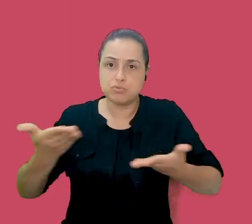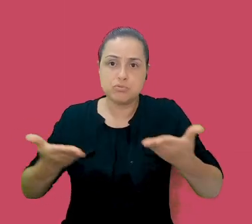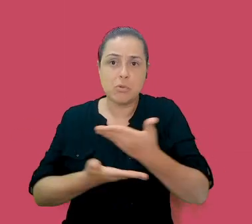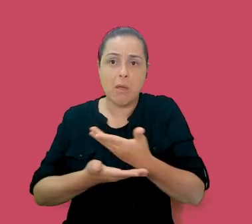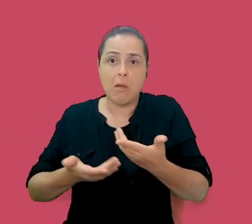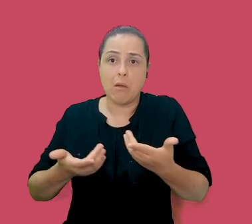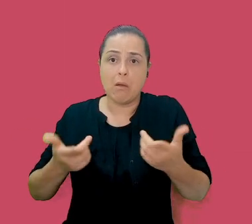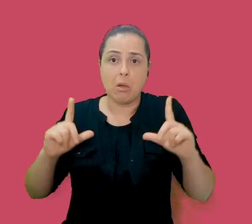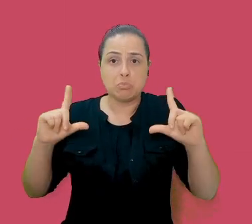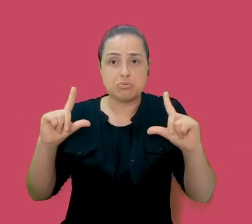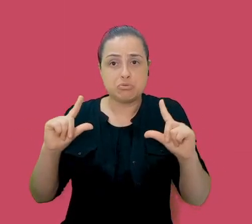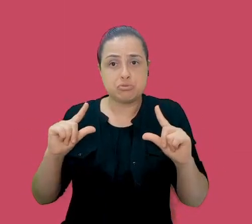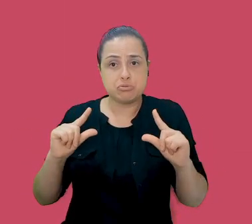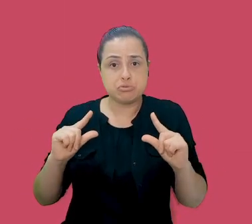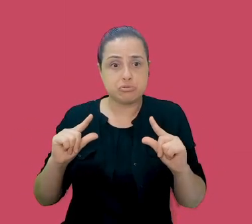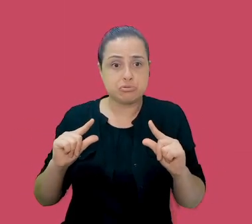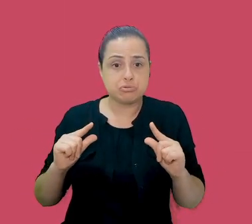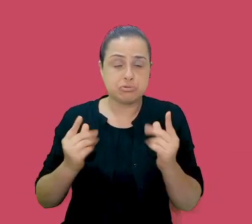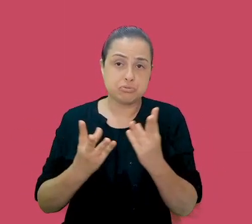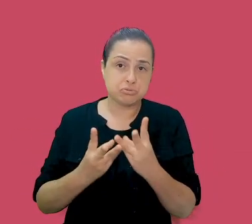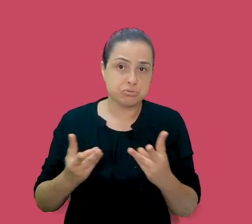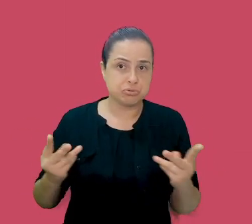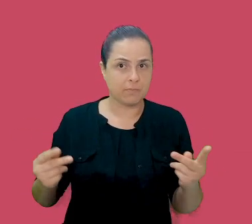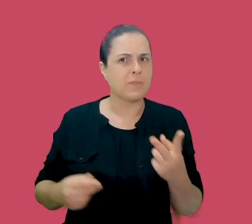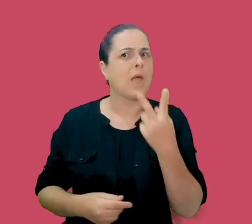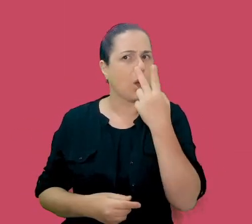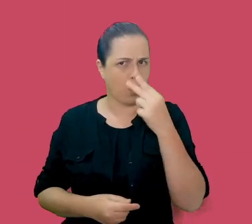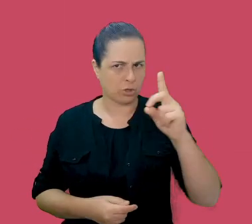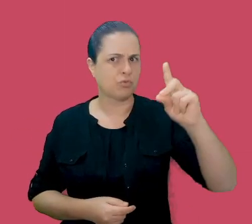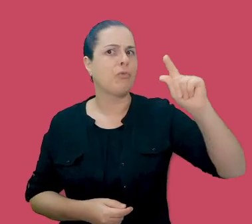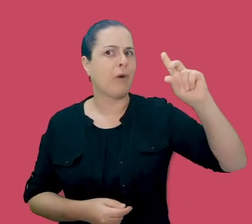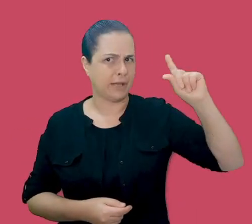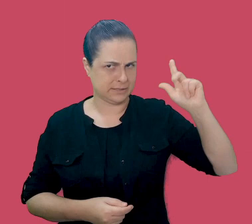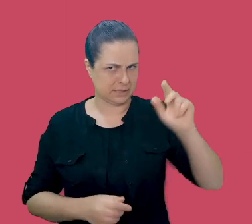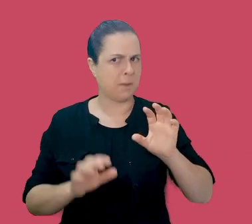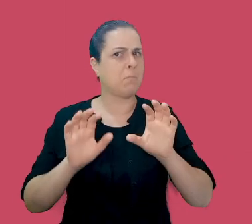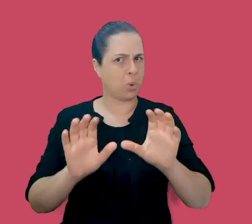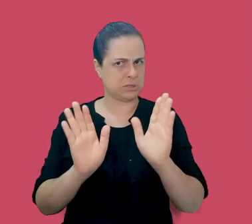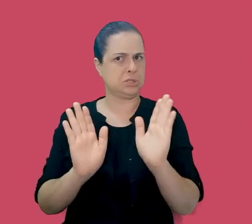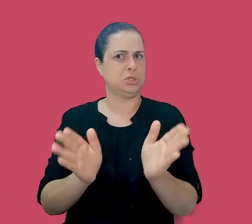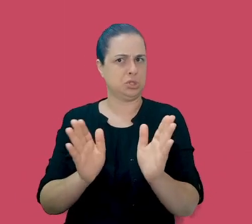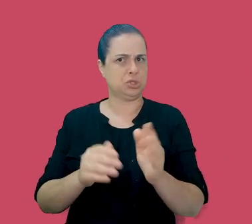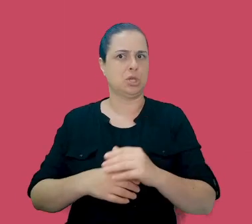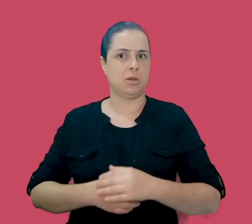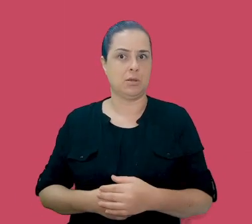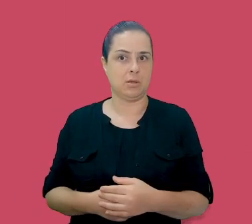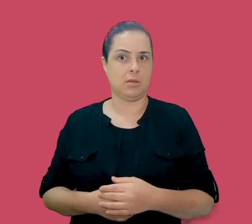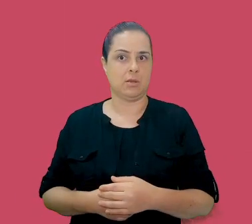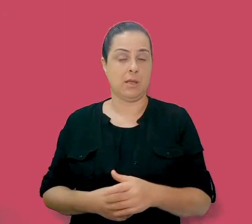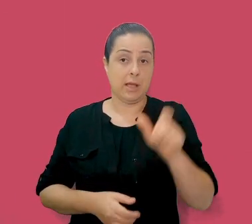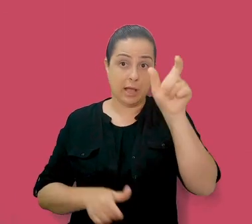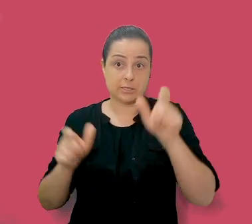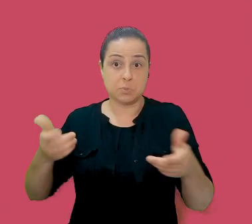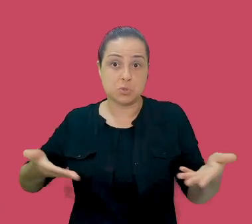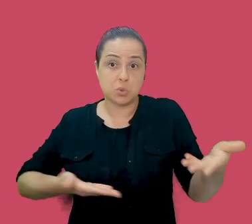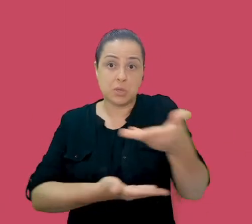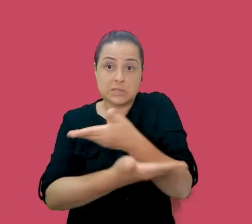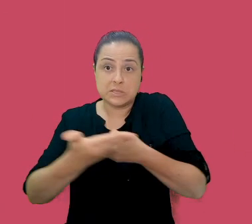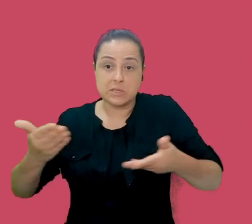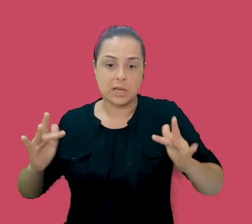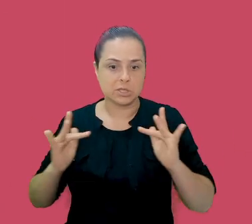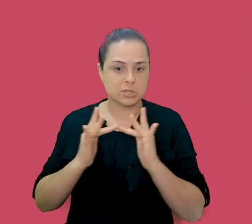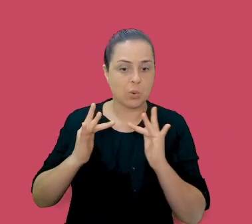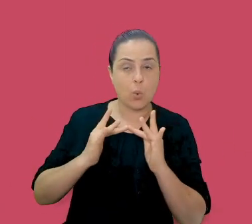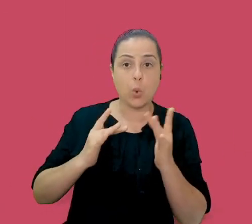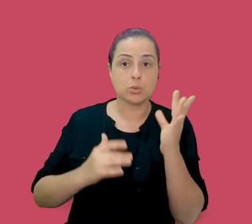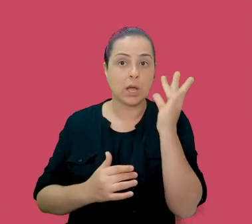assim, na verdade, esse barco já partiu faz tempo, né? Essa coisa da incapacidade de relacionamento das pessoas, eu